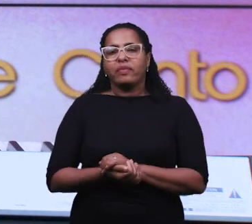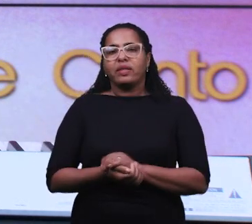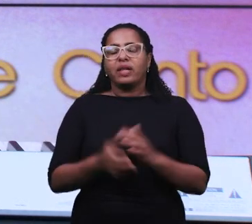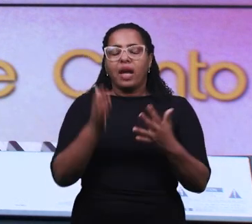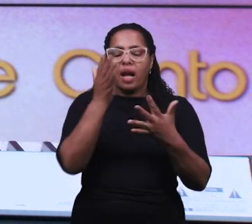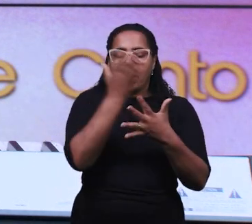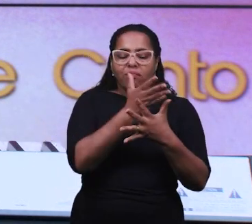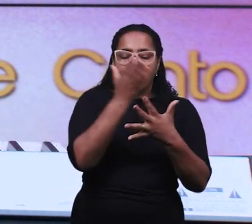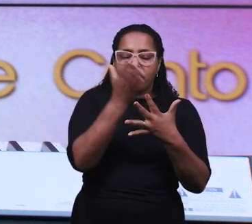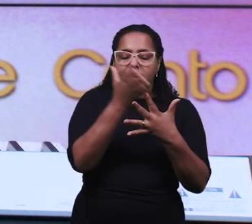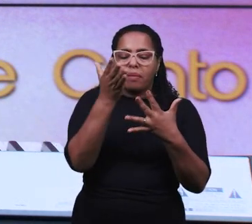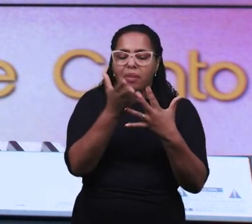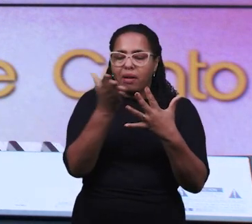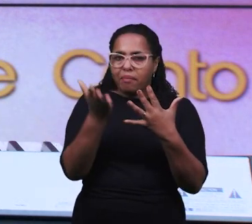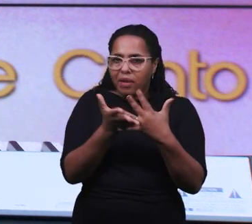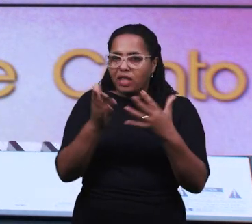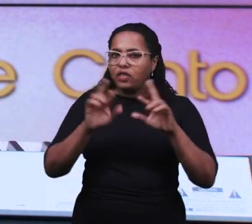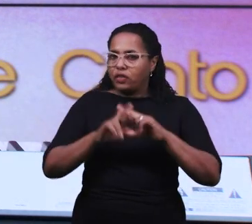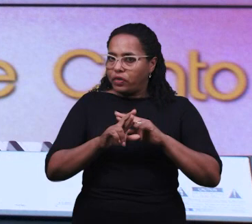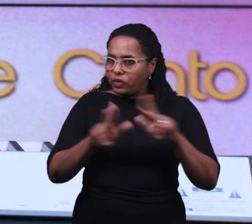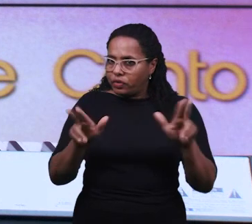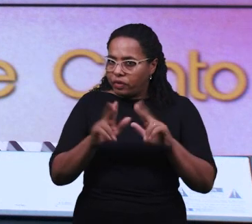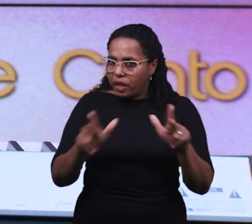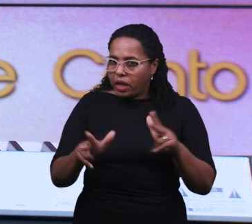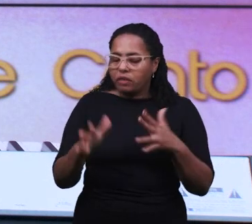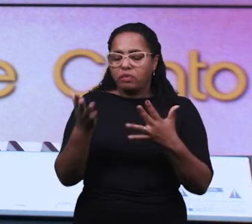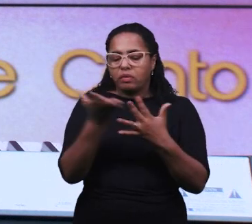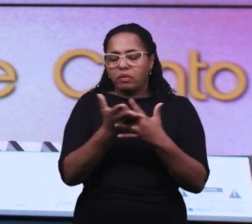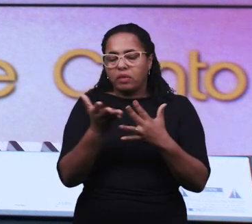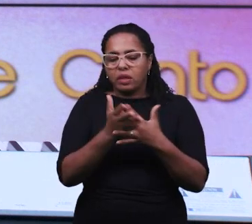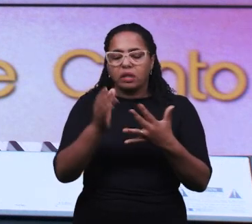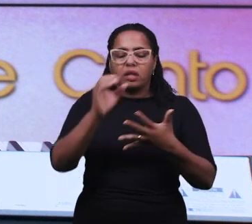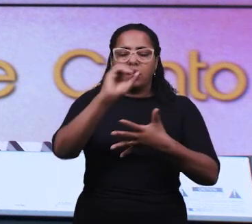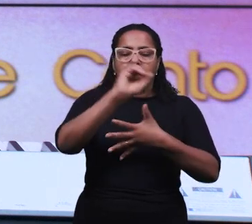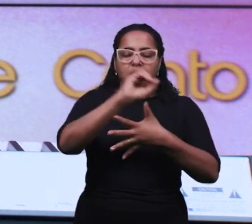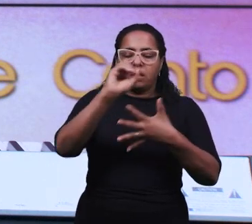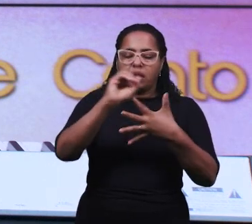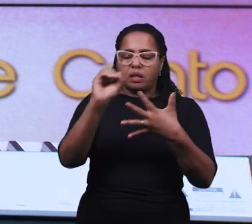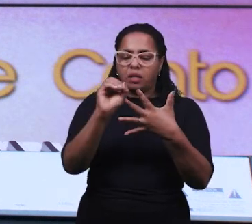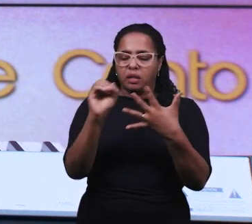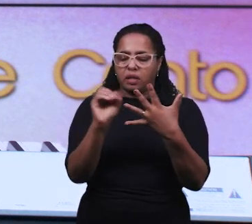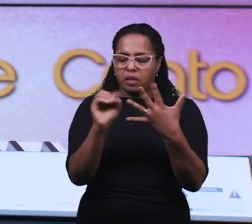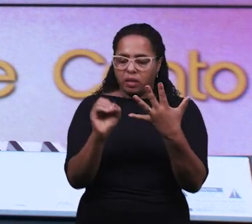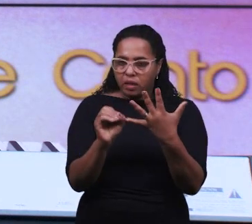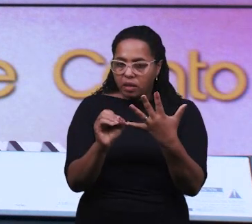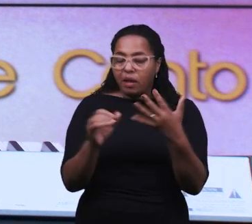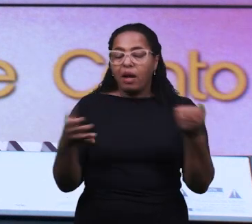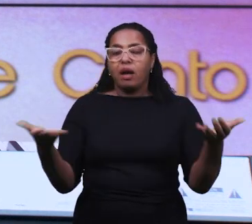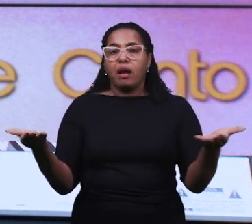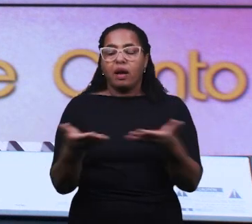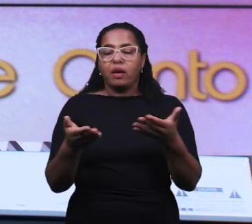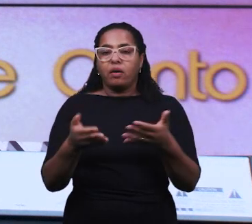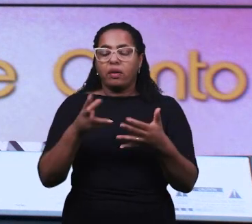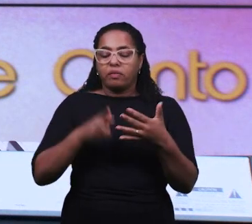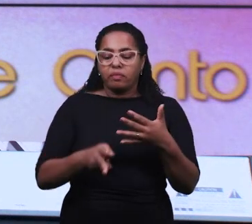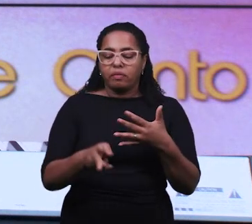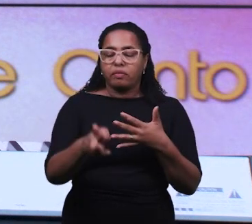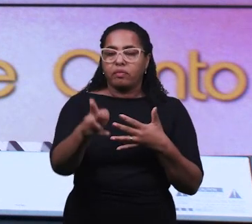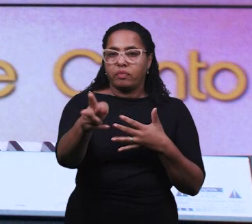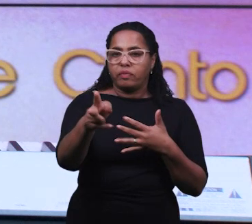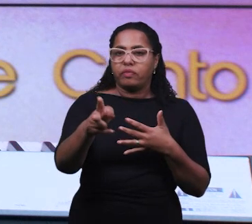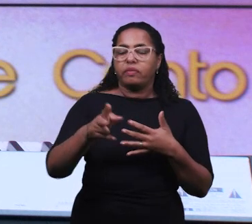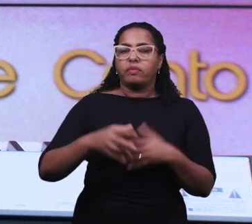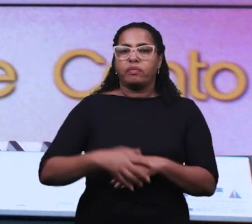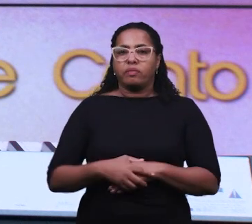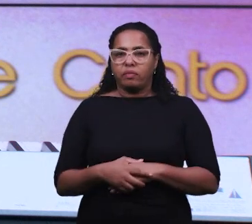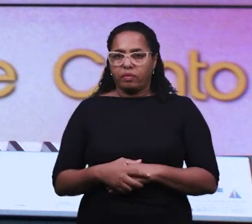os intervalos também serão diferentes. Nós fizemos aqui intervalo de 5 notas. Agora nós vamos usar uma sequência de